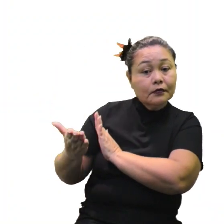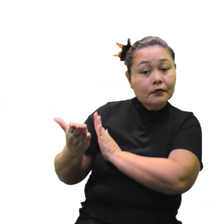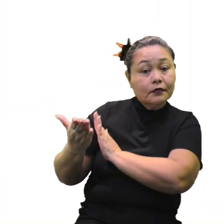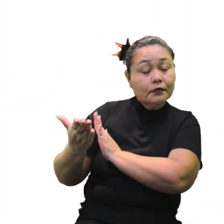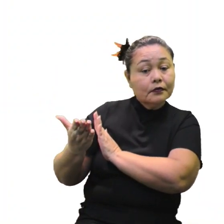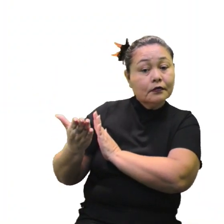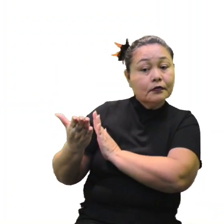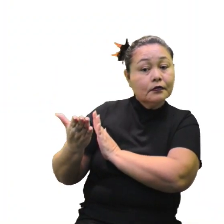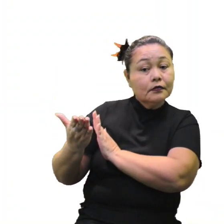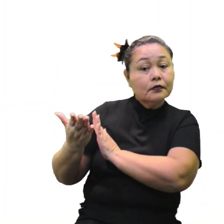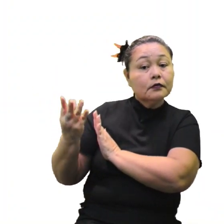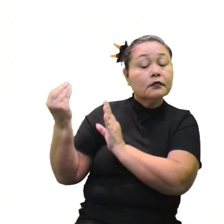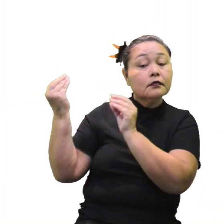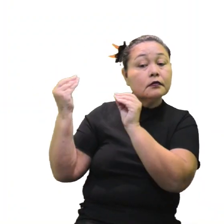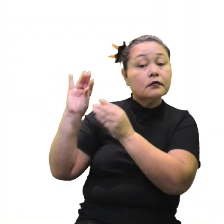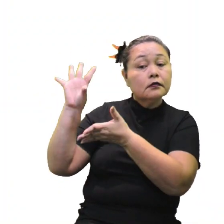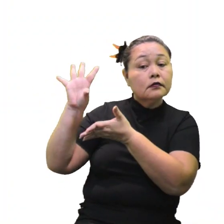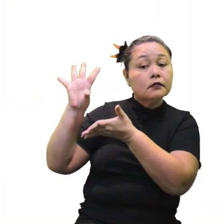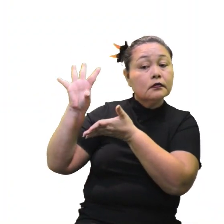segunda questão?